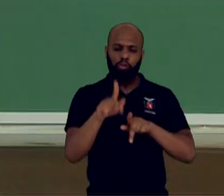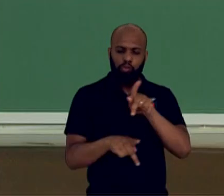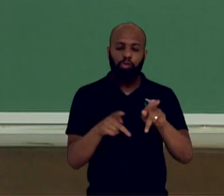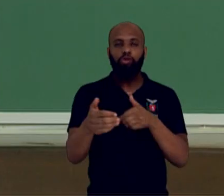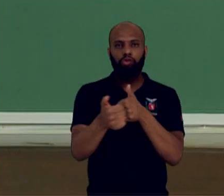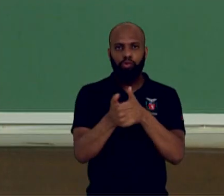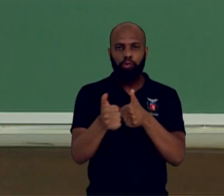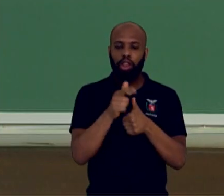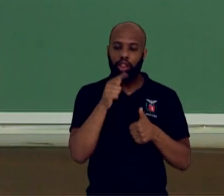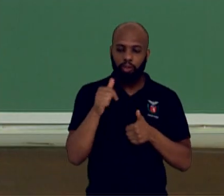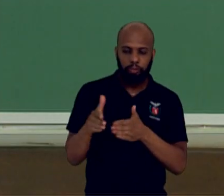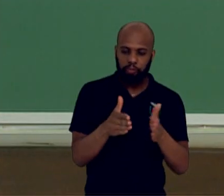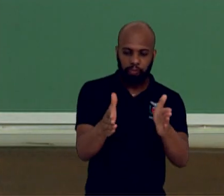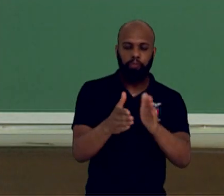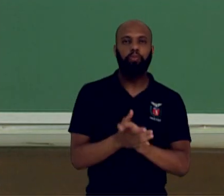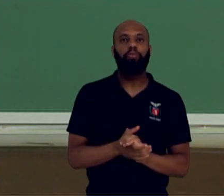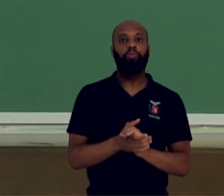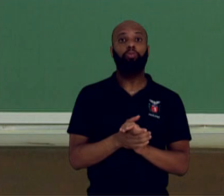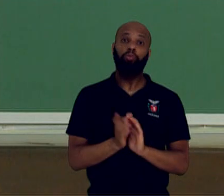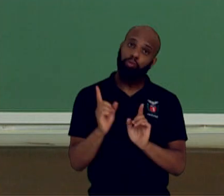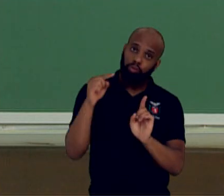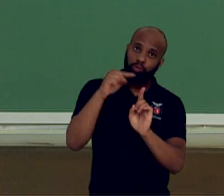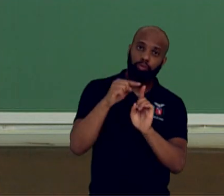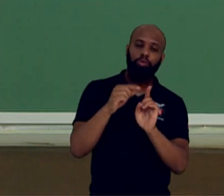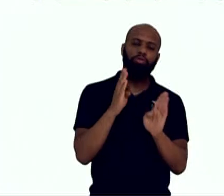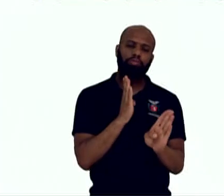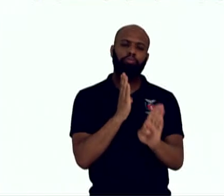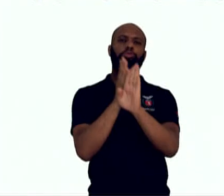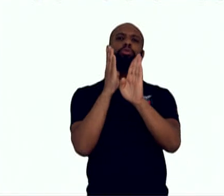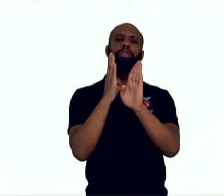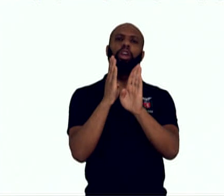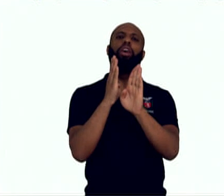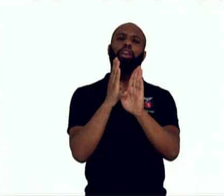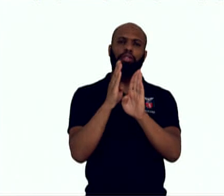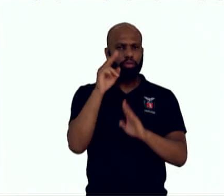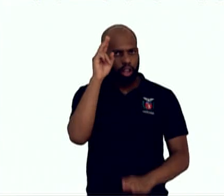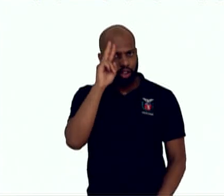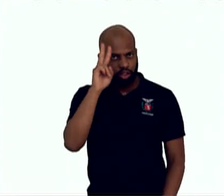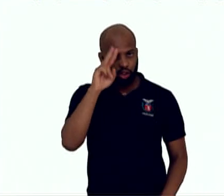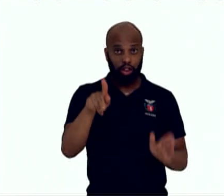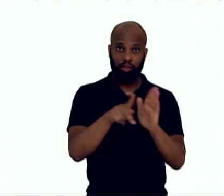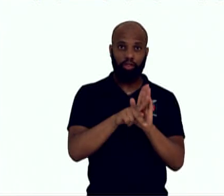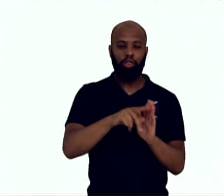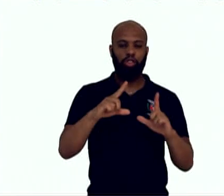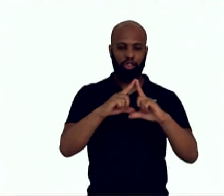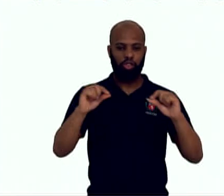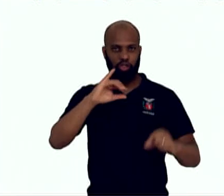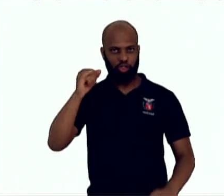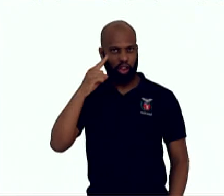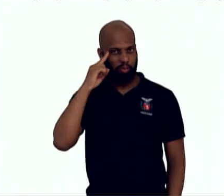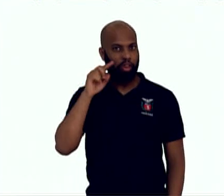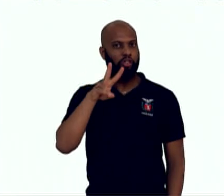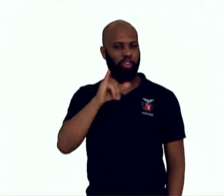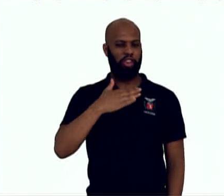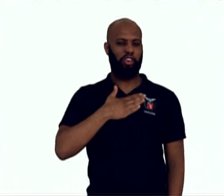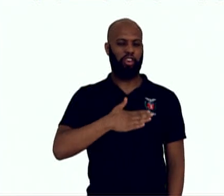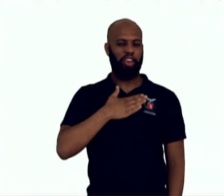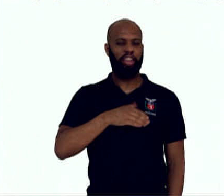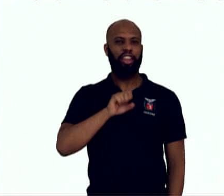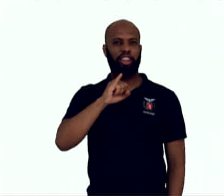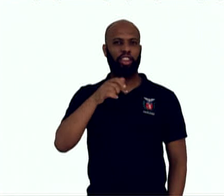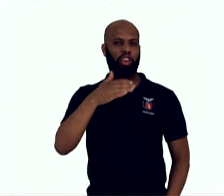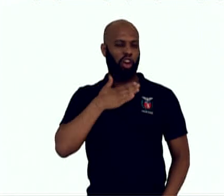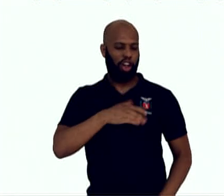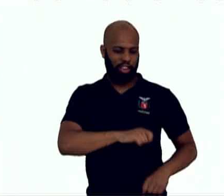fluviais. Próximo tema, próximo objetivo, identificar a história do Japão. Vocês vão curtir, viu, galera? Galera que curte samurais